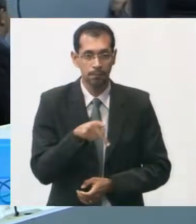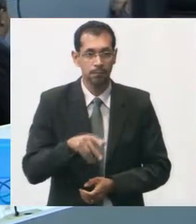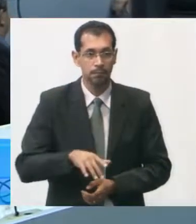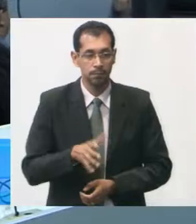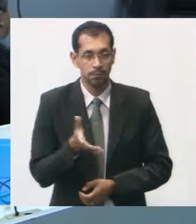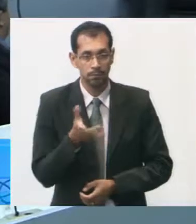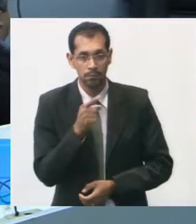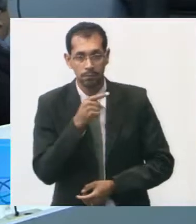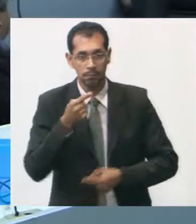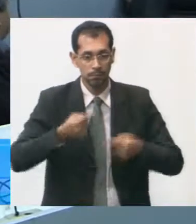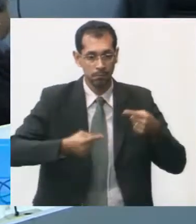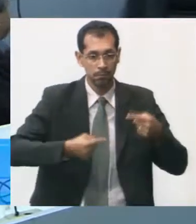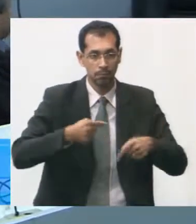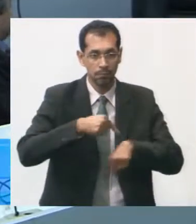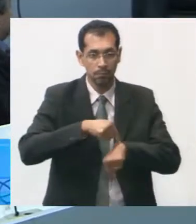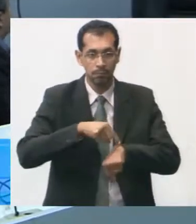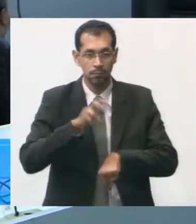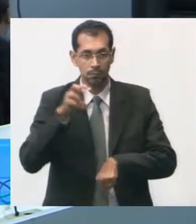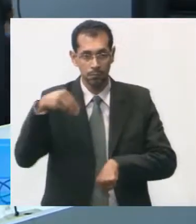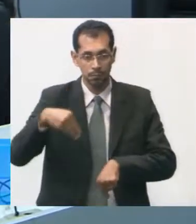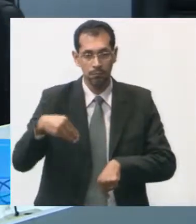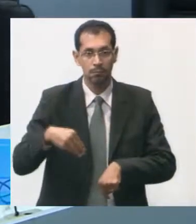matéria. Nosso projeto de lei...